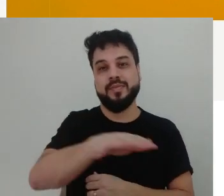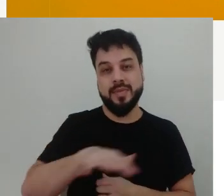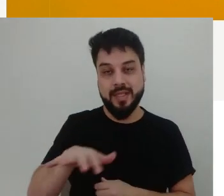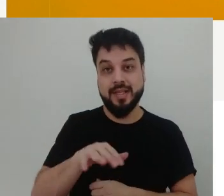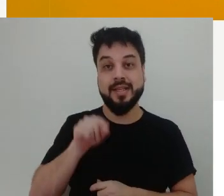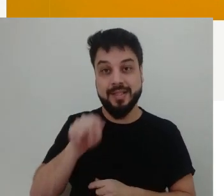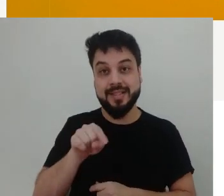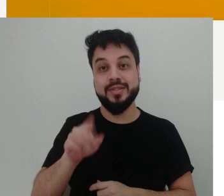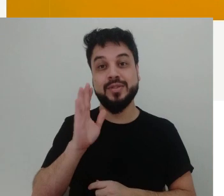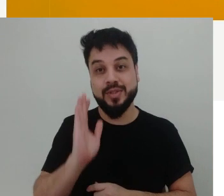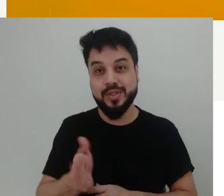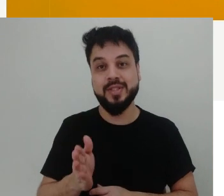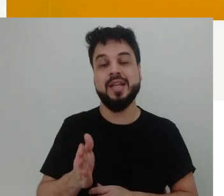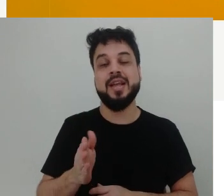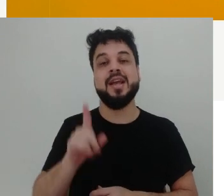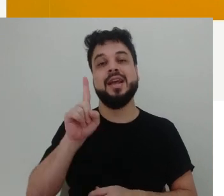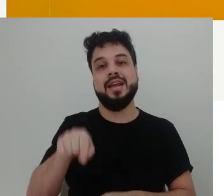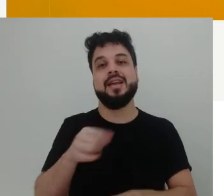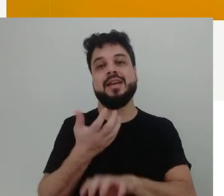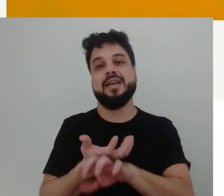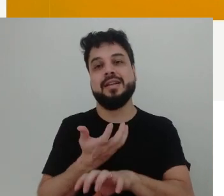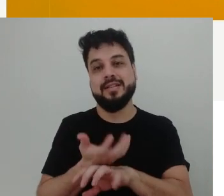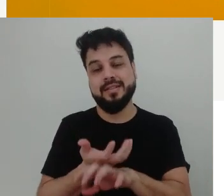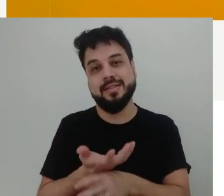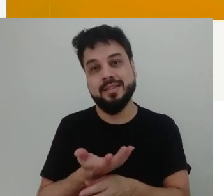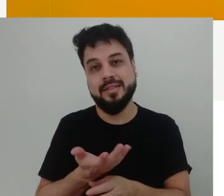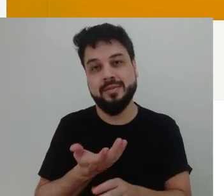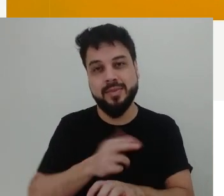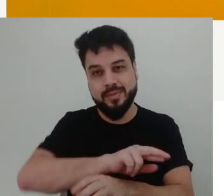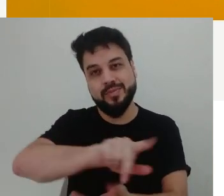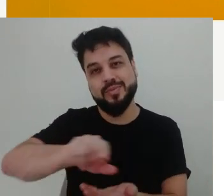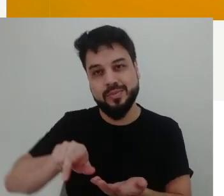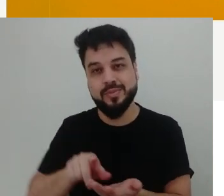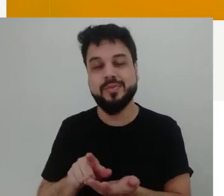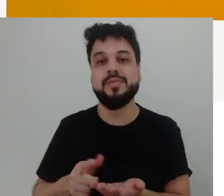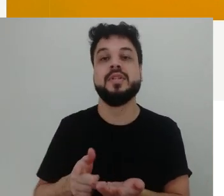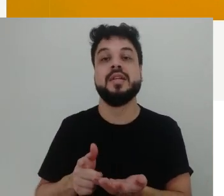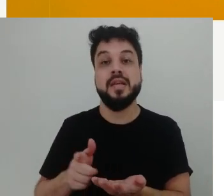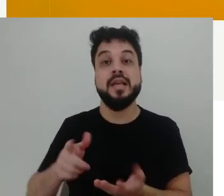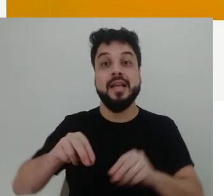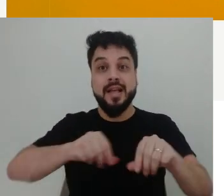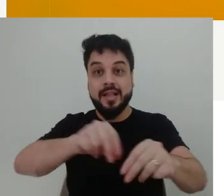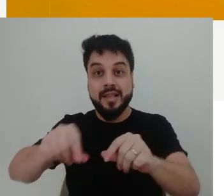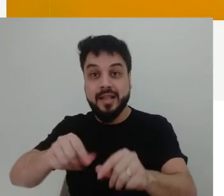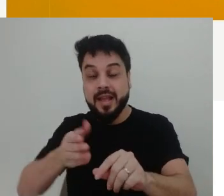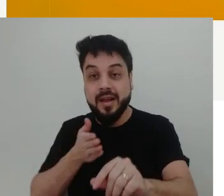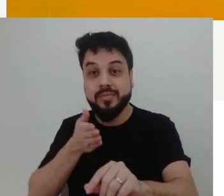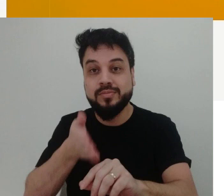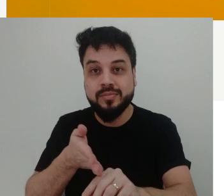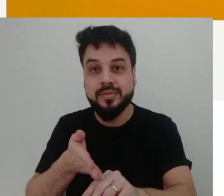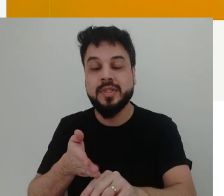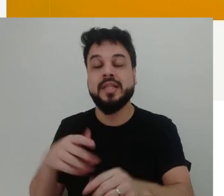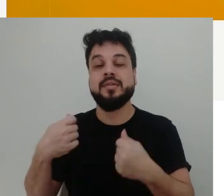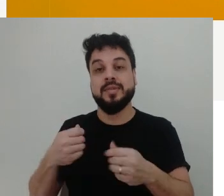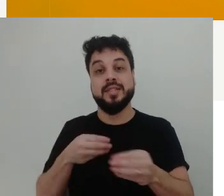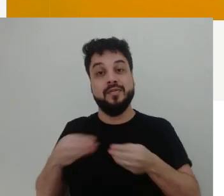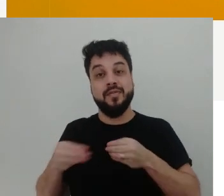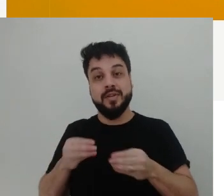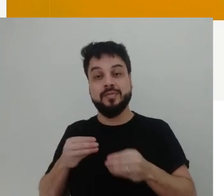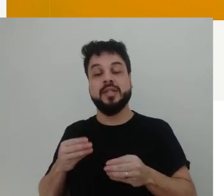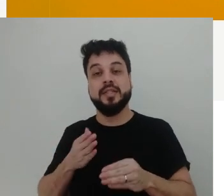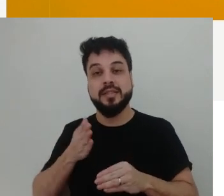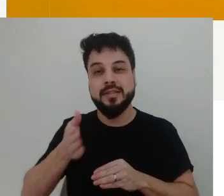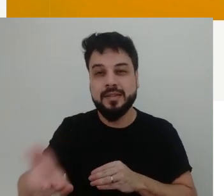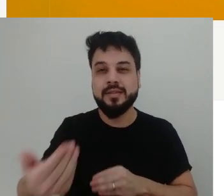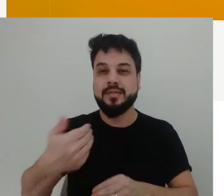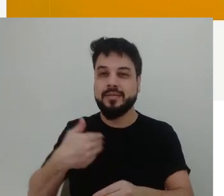ser considerados mais favoráveis à prática de uma interdisciplinaridade crítica? Então, deixo aberto